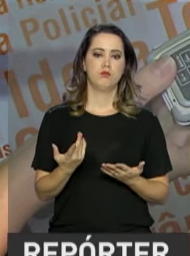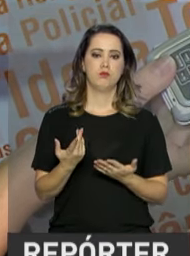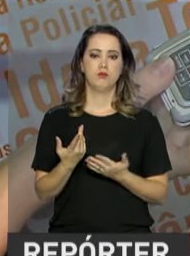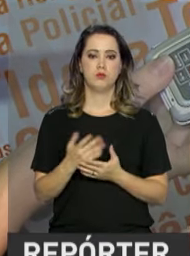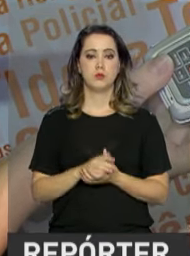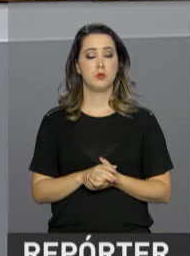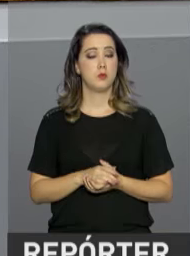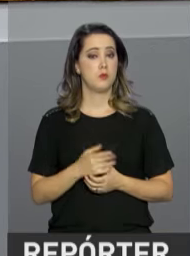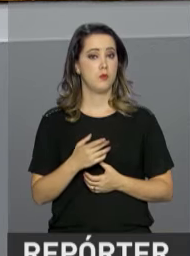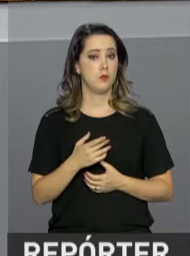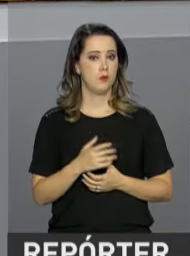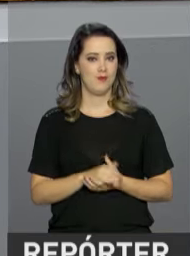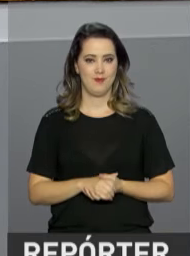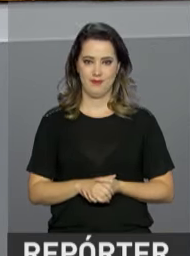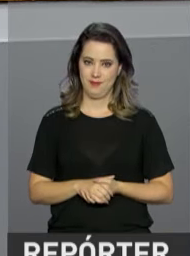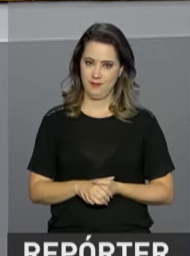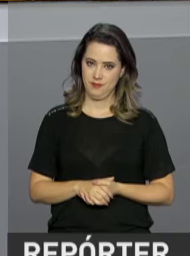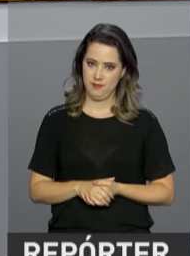apresentadas.